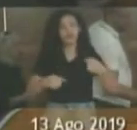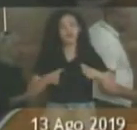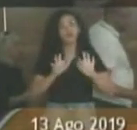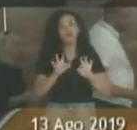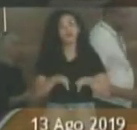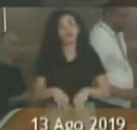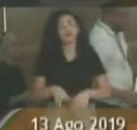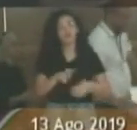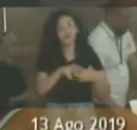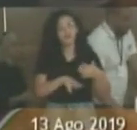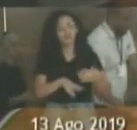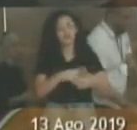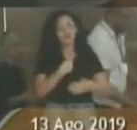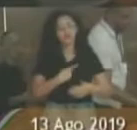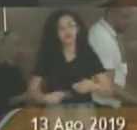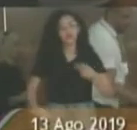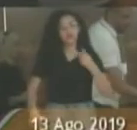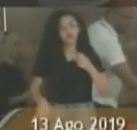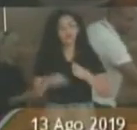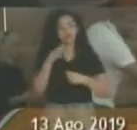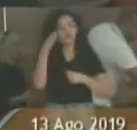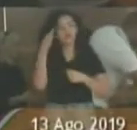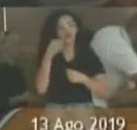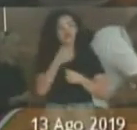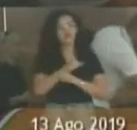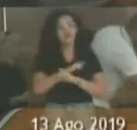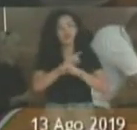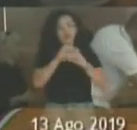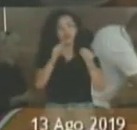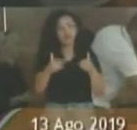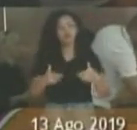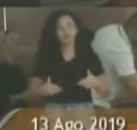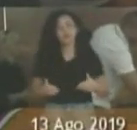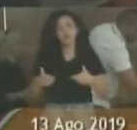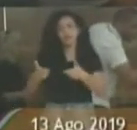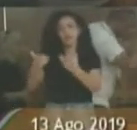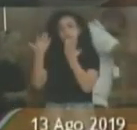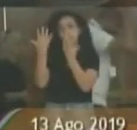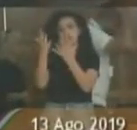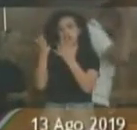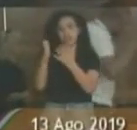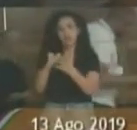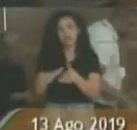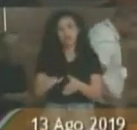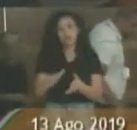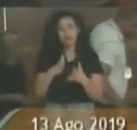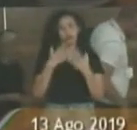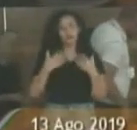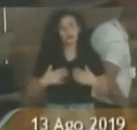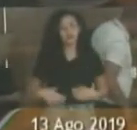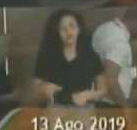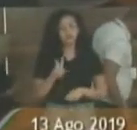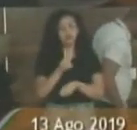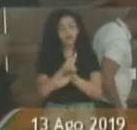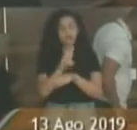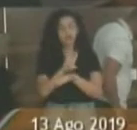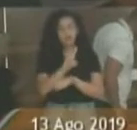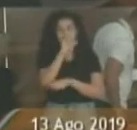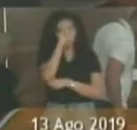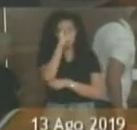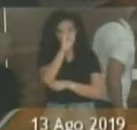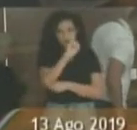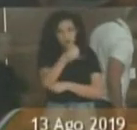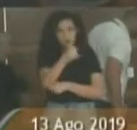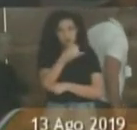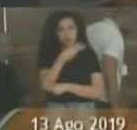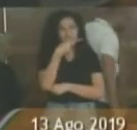da leitura, o senhor presidente Flavinho anunciou a entrega da moção de aplausos aos membros da Guarda Municipal plantonista do HGJ, oferecida